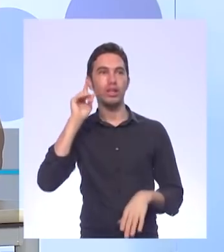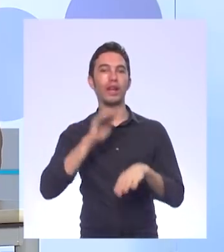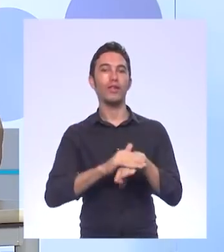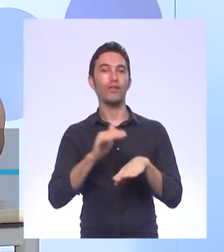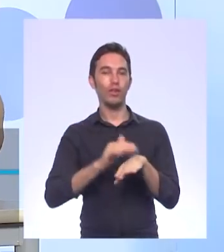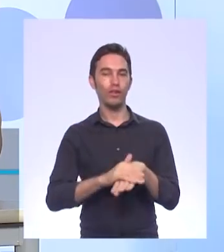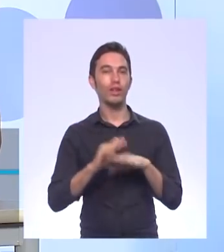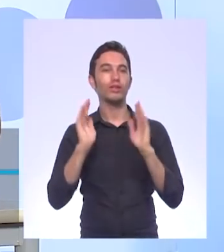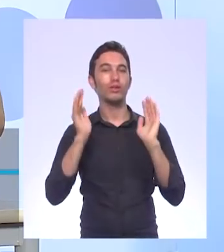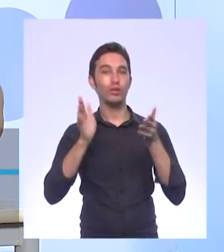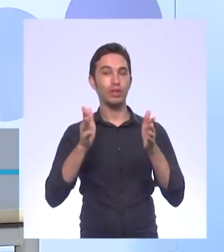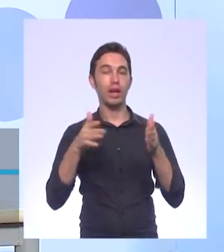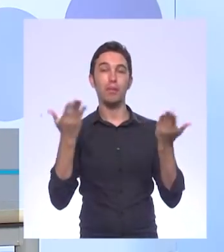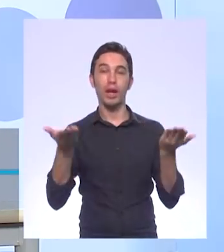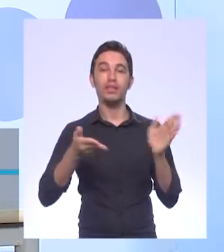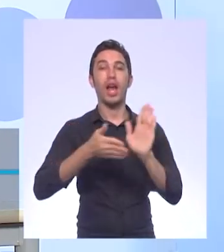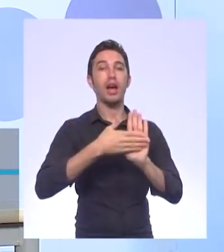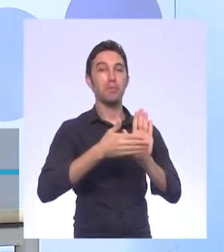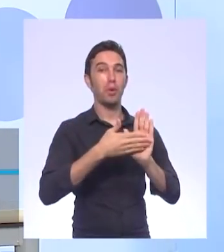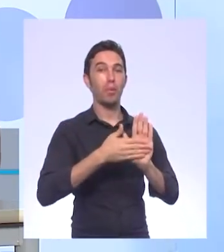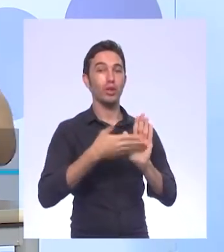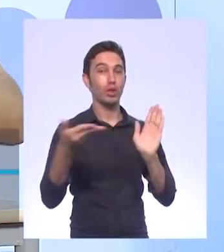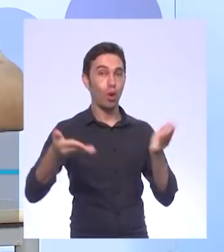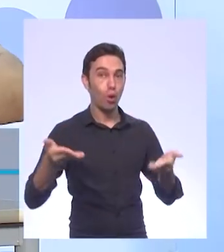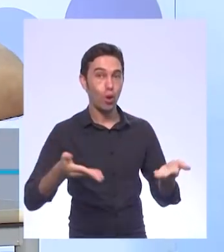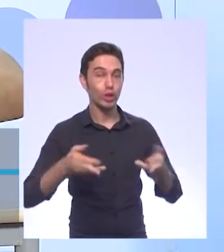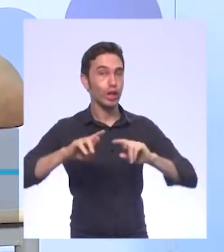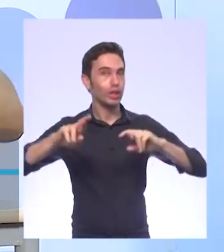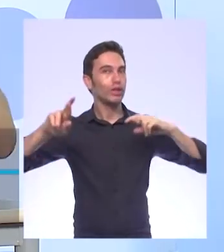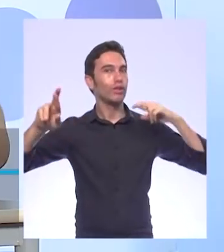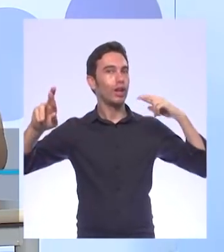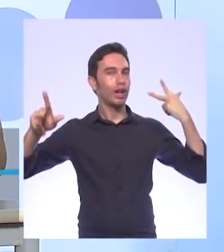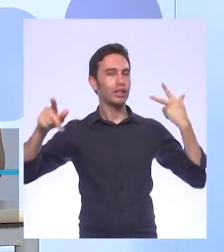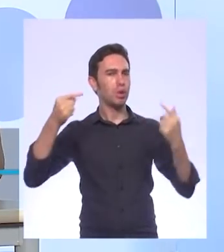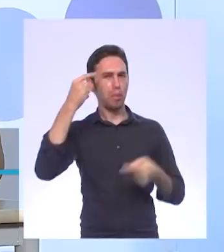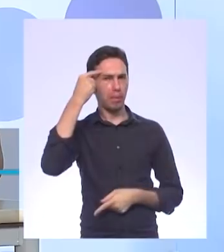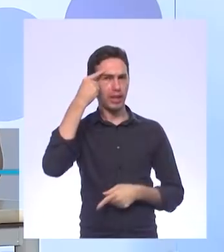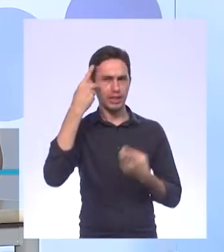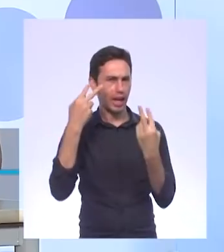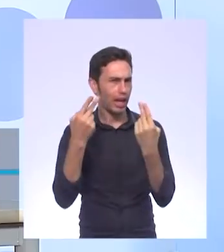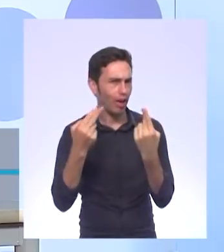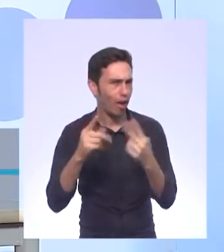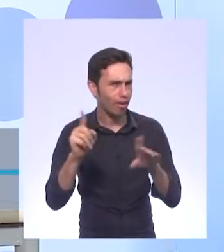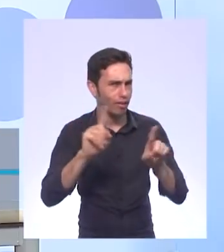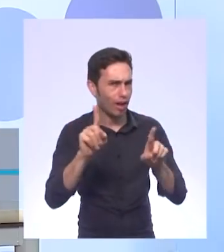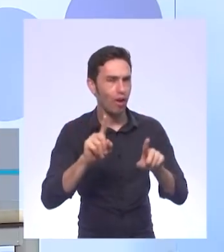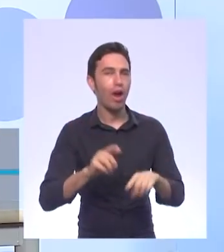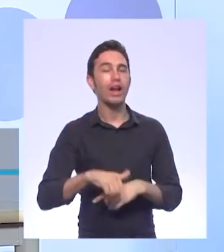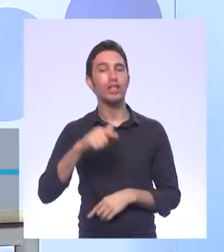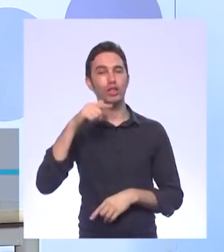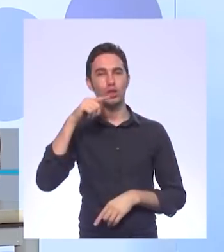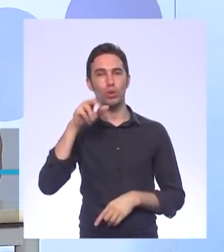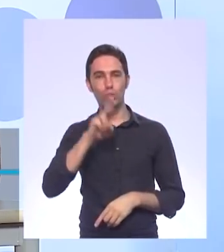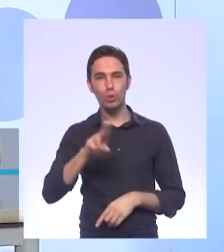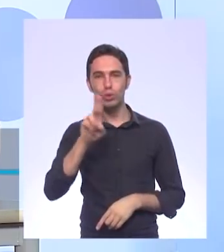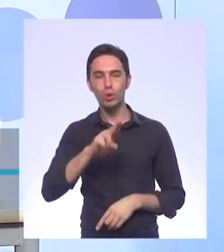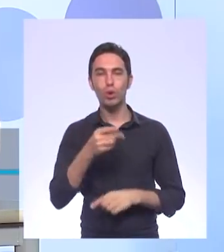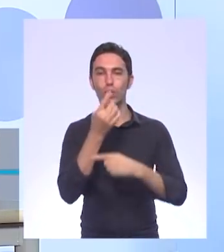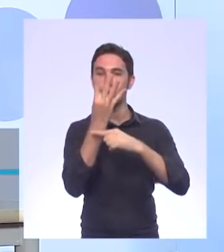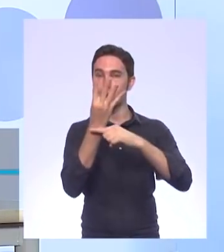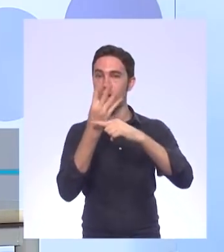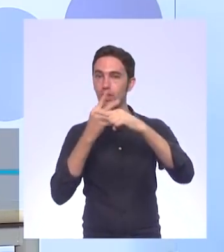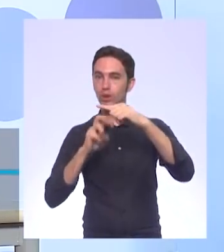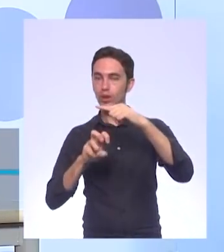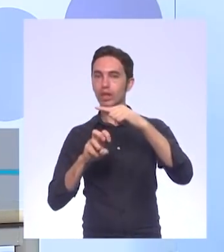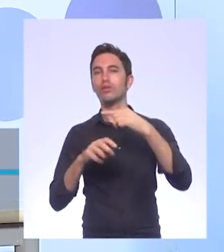só que a proposta de é diferente hoje tá bom Não fique pensando que é o mesmo problema tá ontem a gente utilizou os quatro quintos